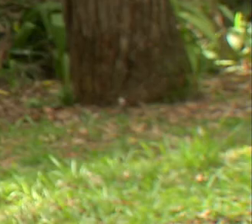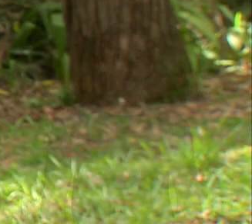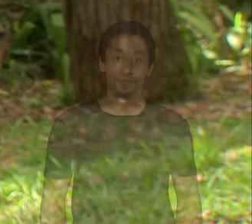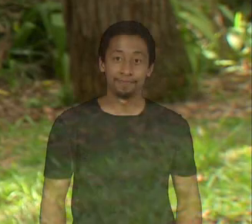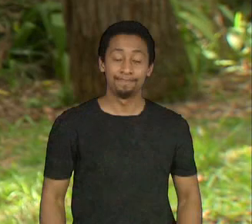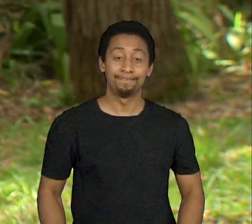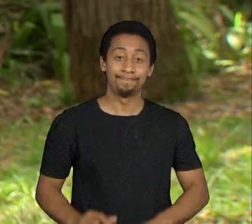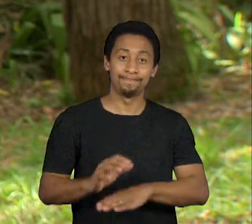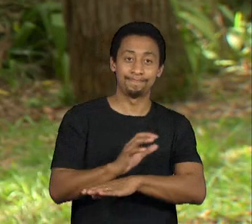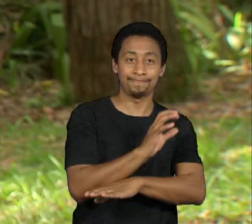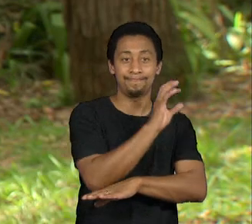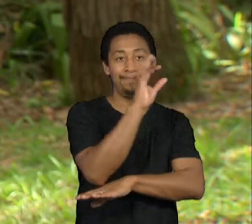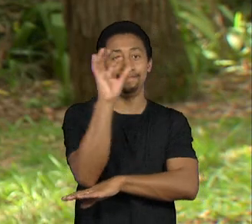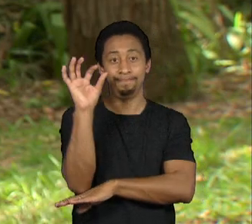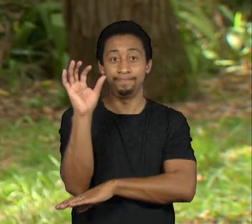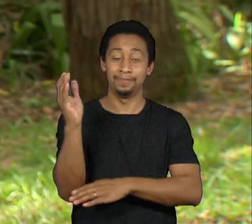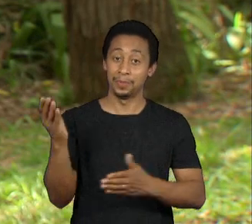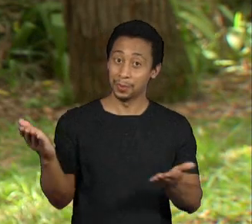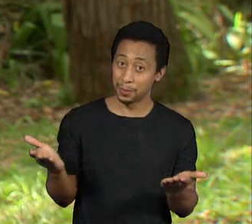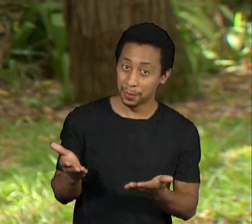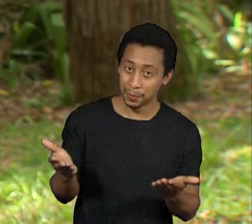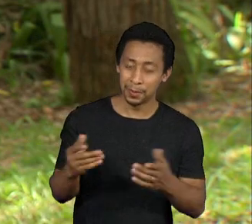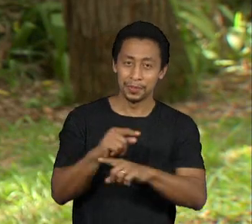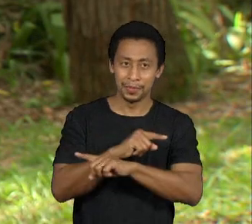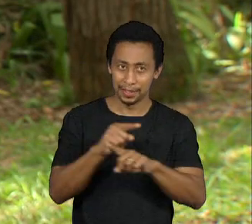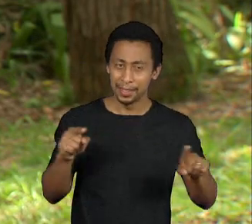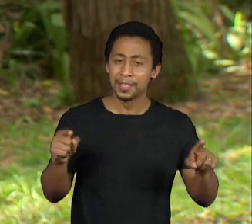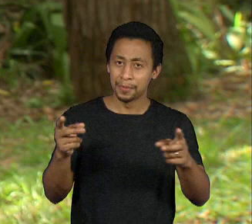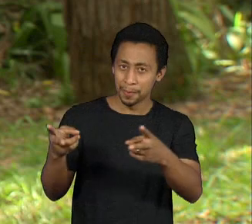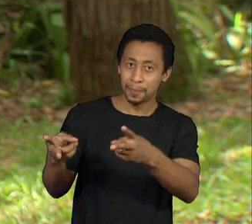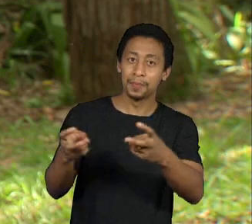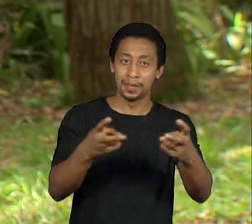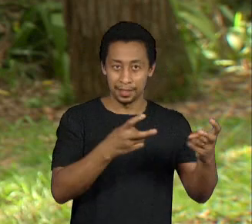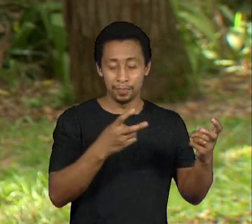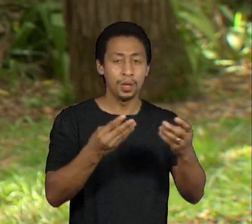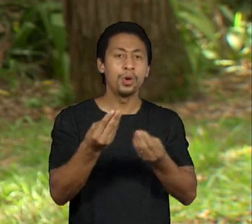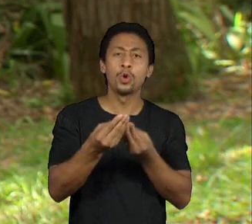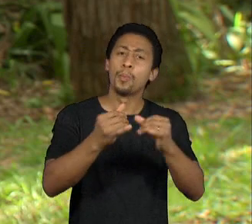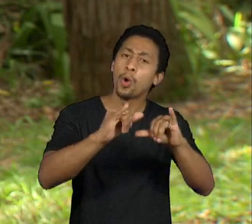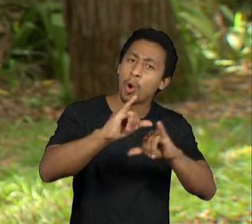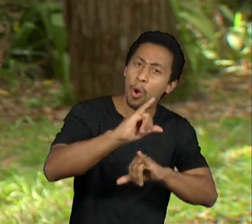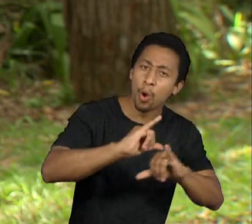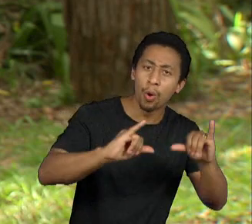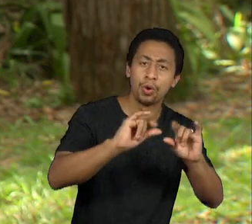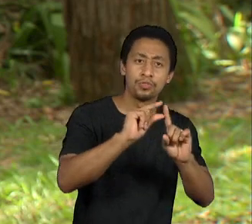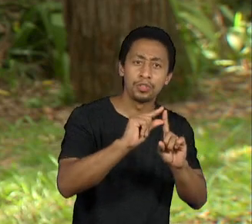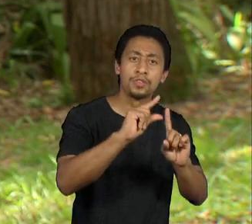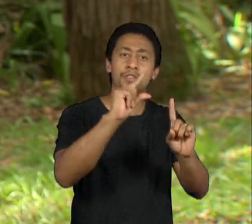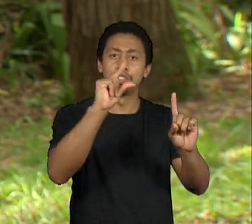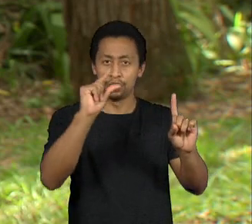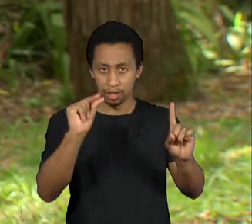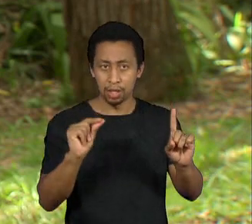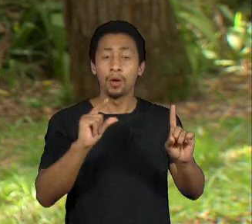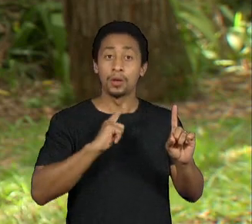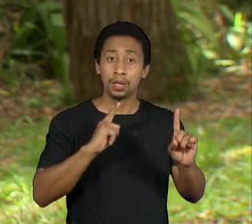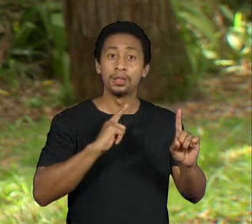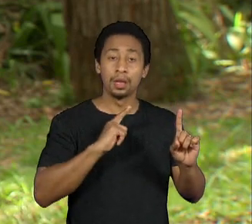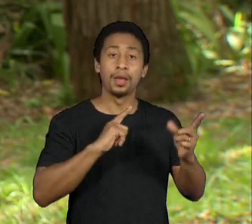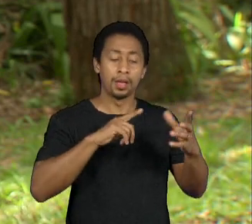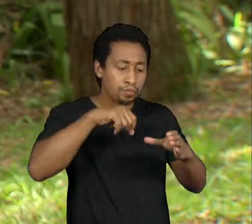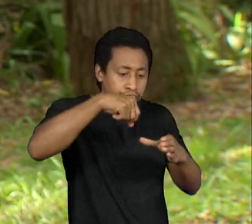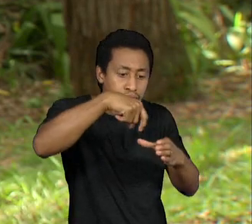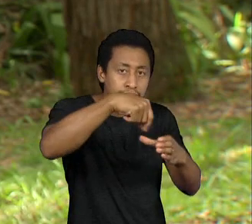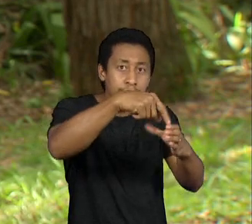No Repórter Eco de hoje, você vai ver como a produção de óleos vegetais extraídos das sementes da Amazônia